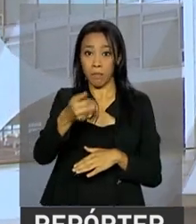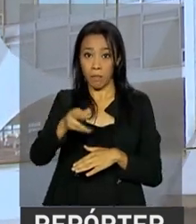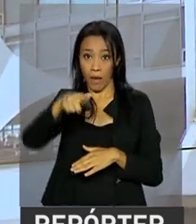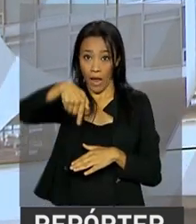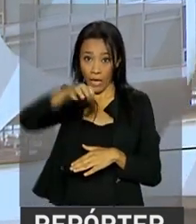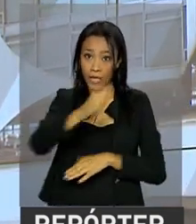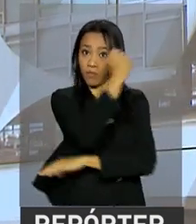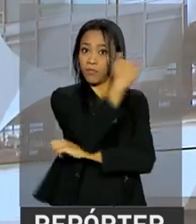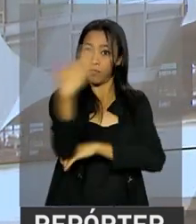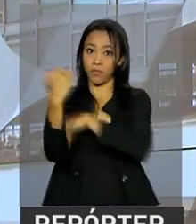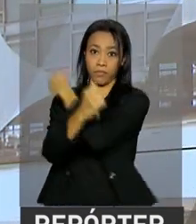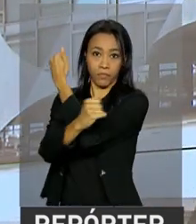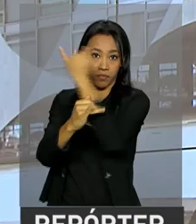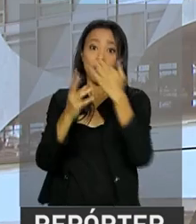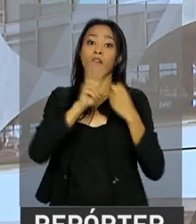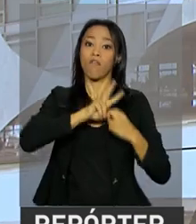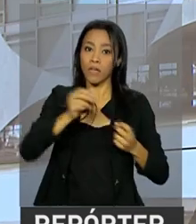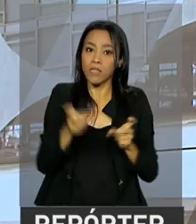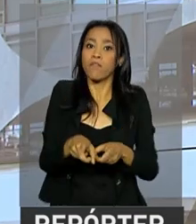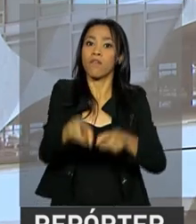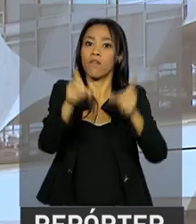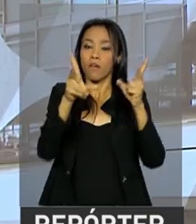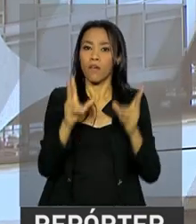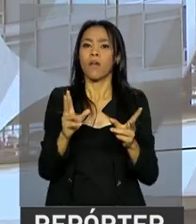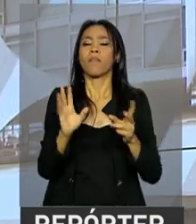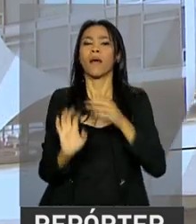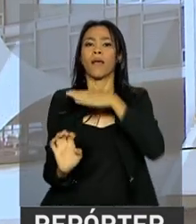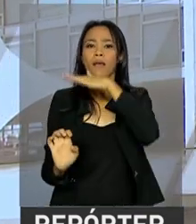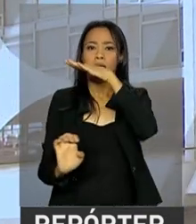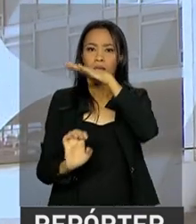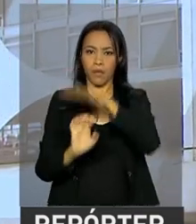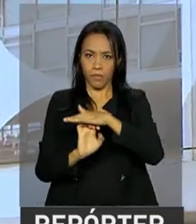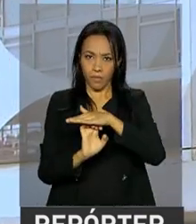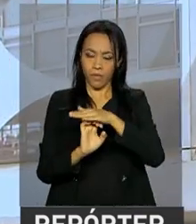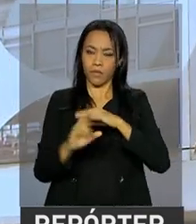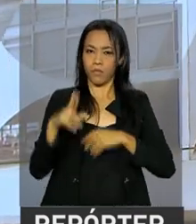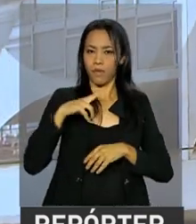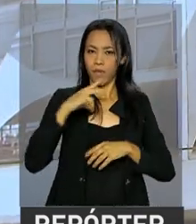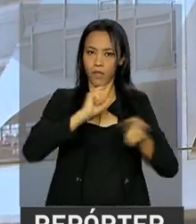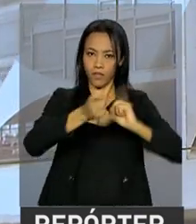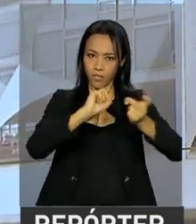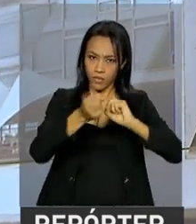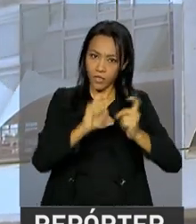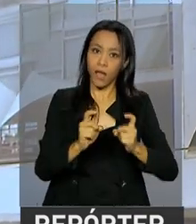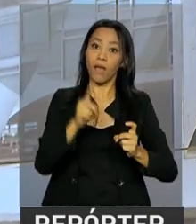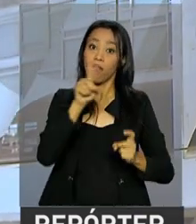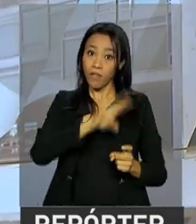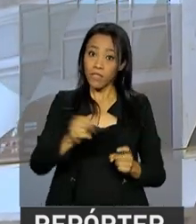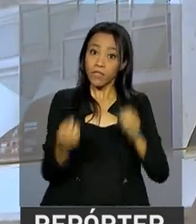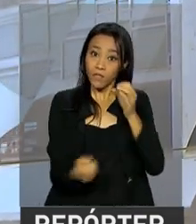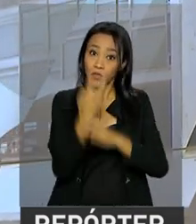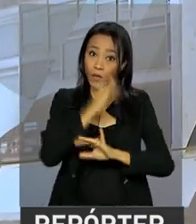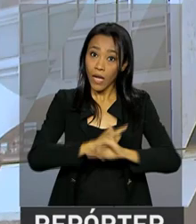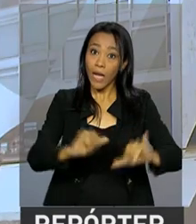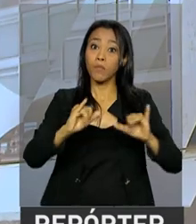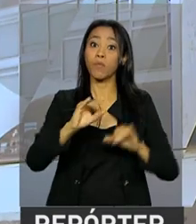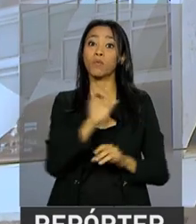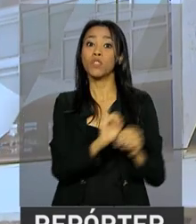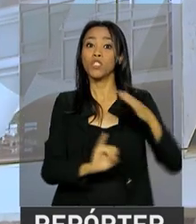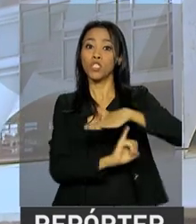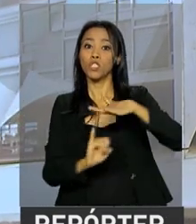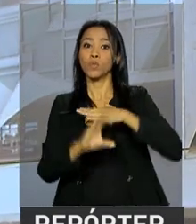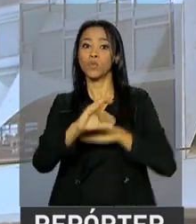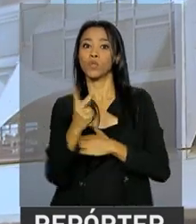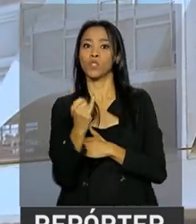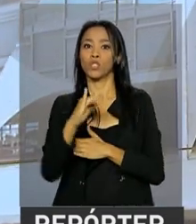iniciativa privada os editais foram lançados esta semana pelo Instituto Chico Mendes a meta é melhorar a estrutura